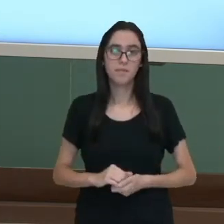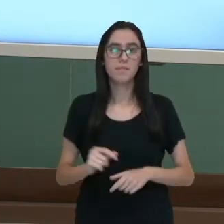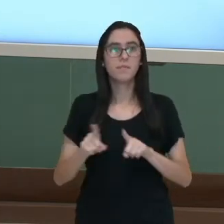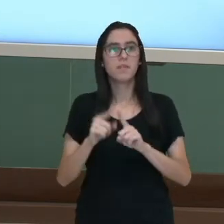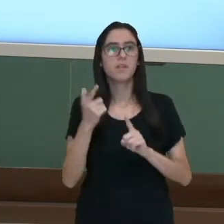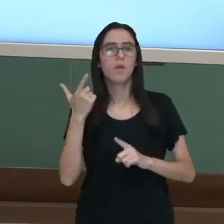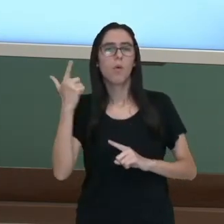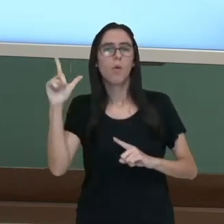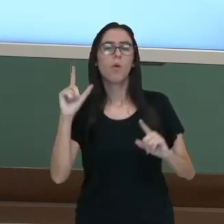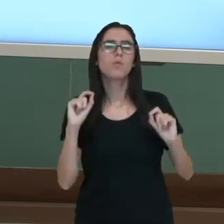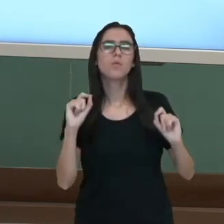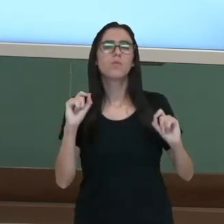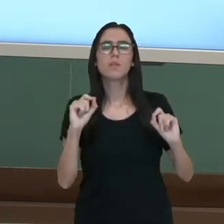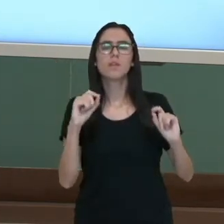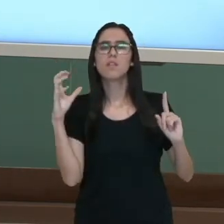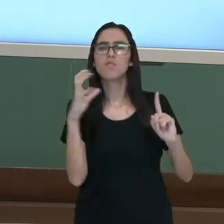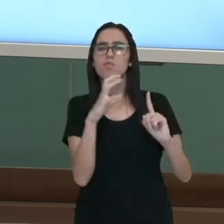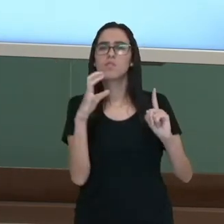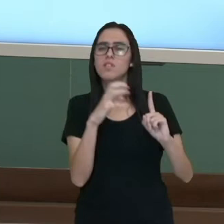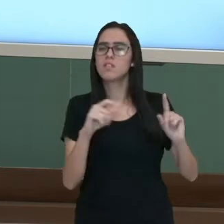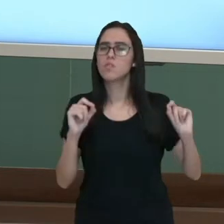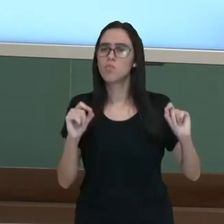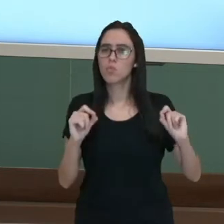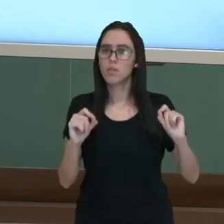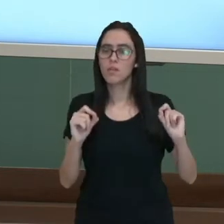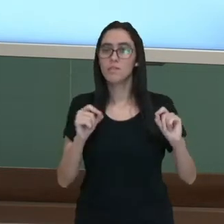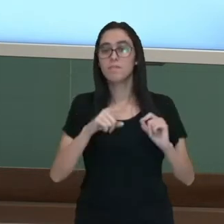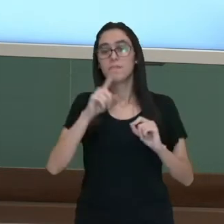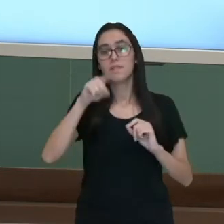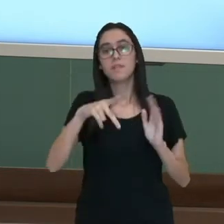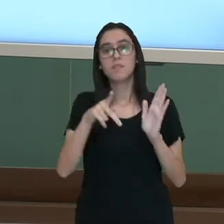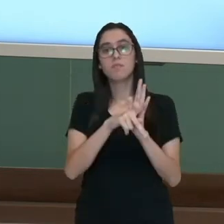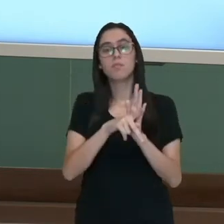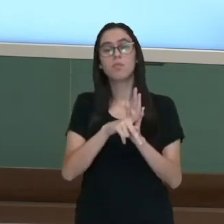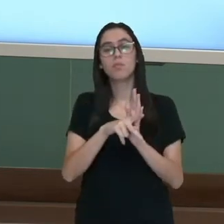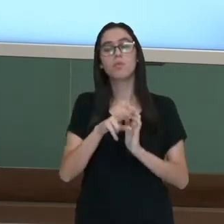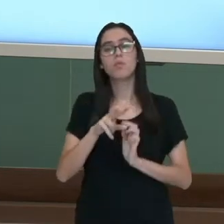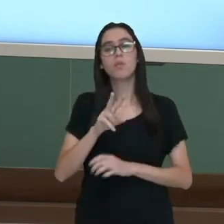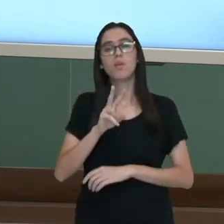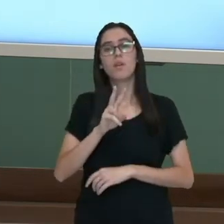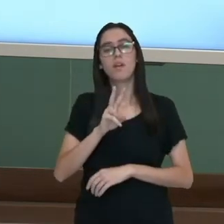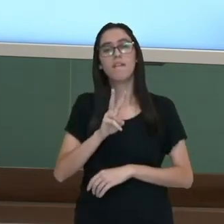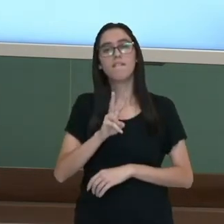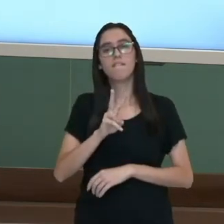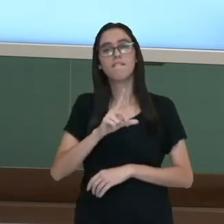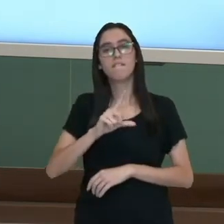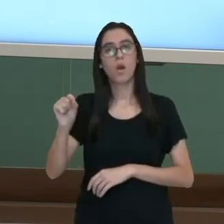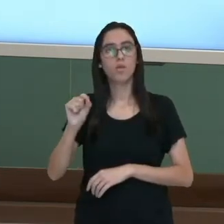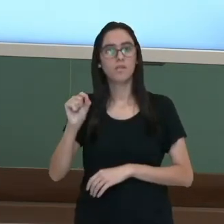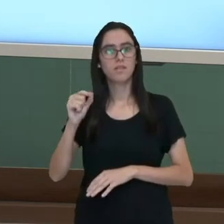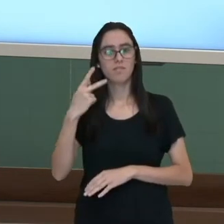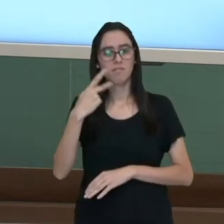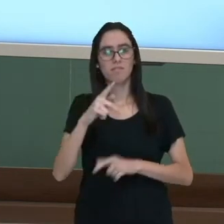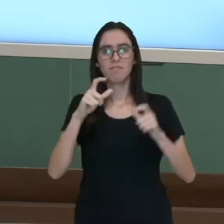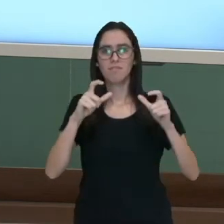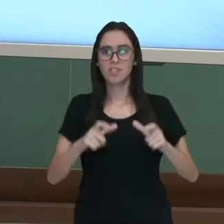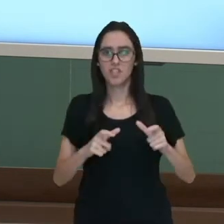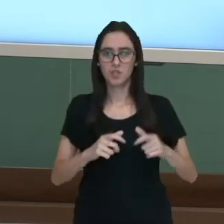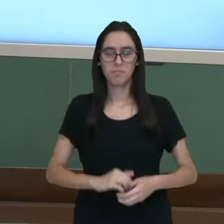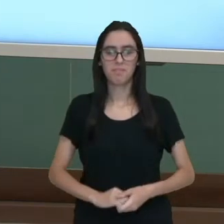que influencia também, por exemplo, aqui é a questão ali da velocidade de rotação dessa região ser um pouquinho maior